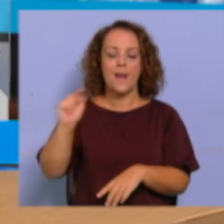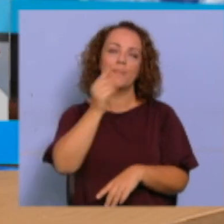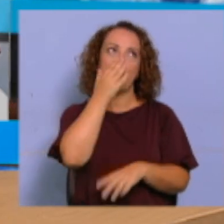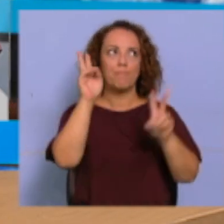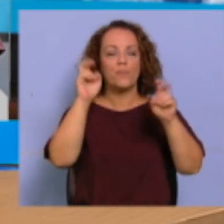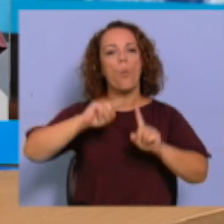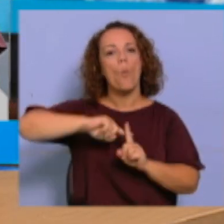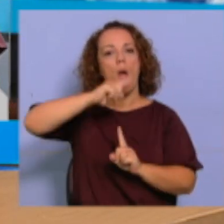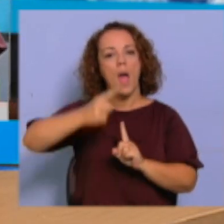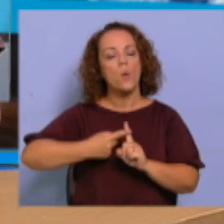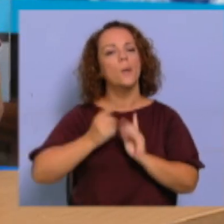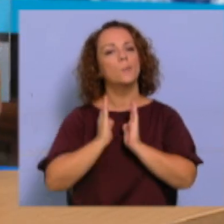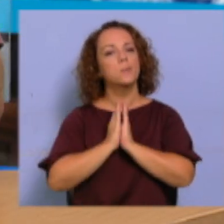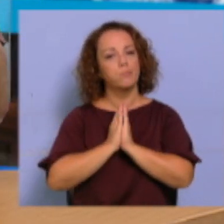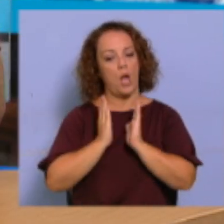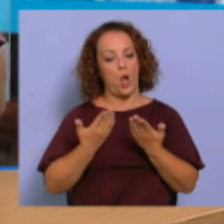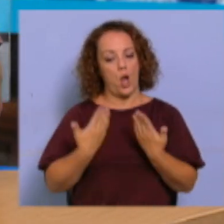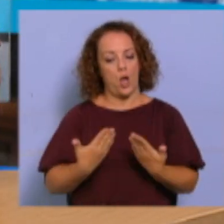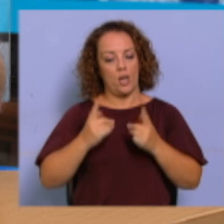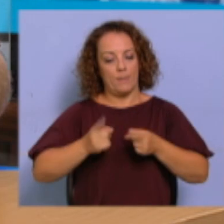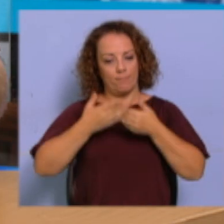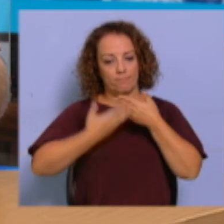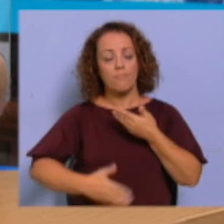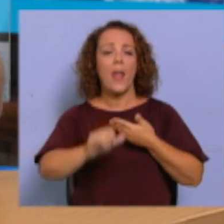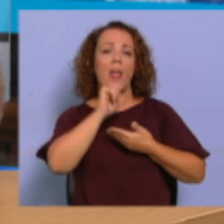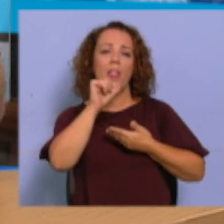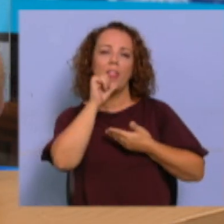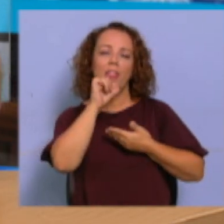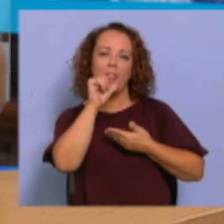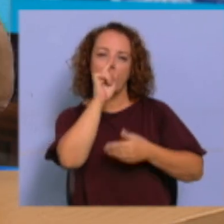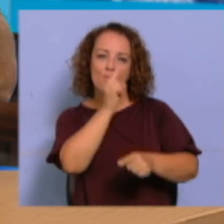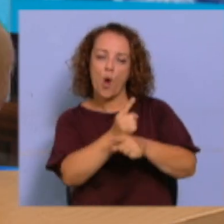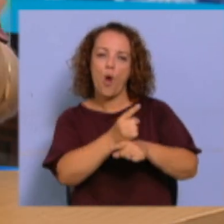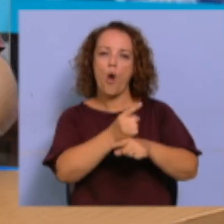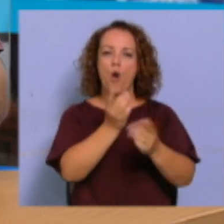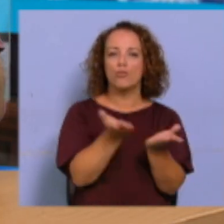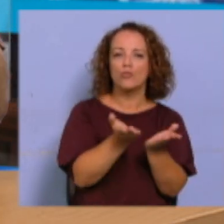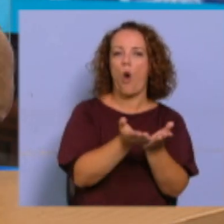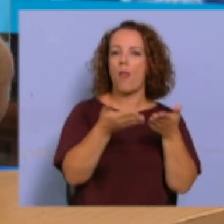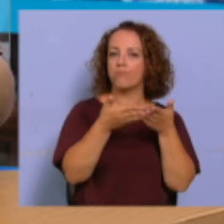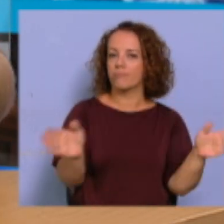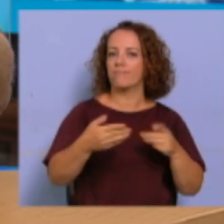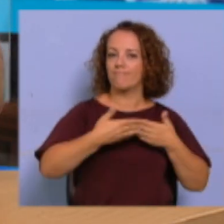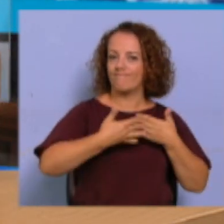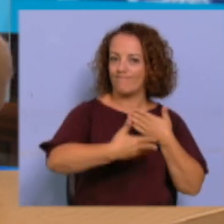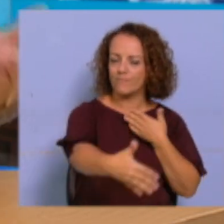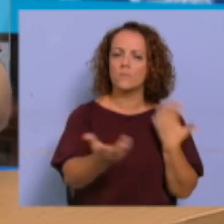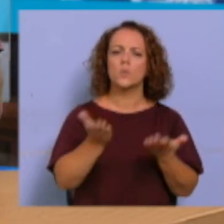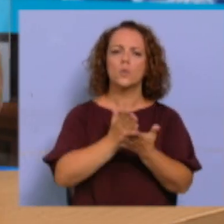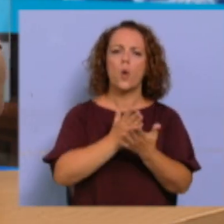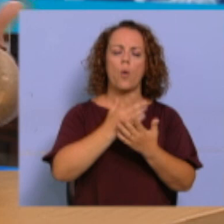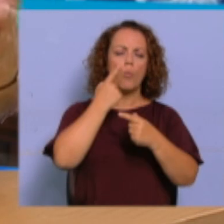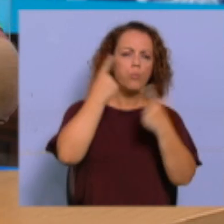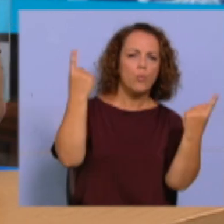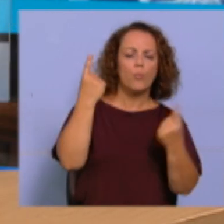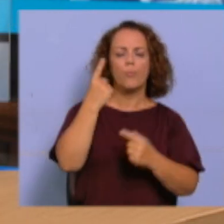assim. Que coincide mais ou menos com o ano letivo. Lá está, também nas escolas públicas ou privadas